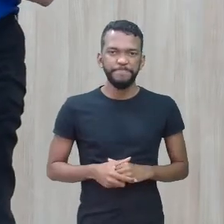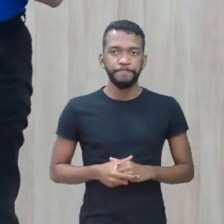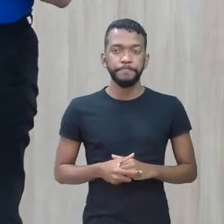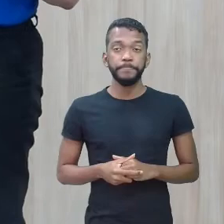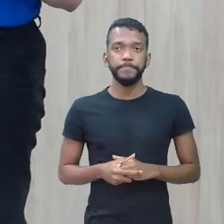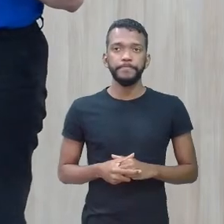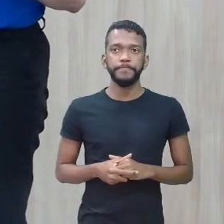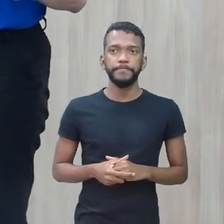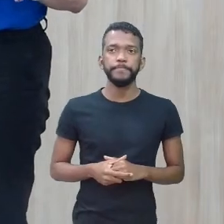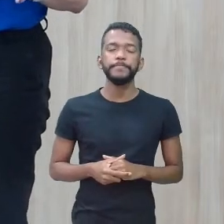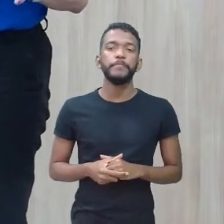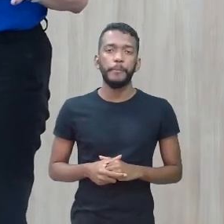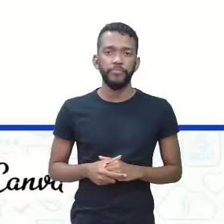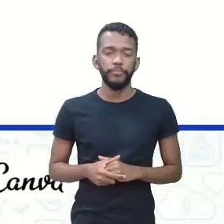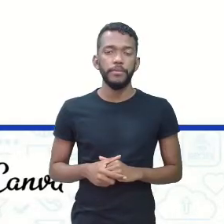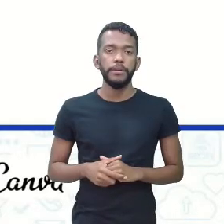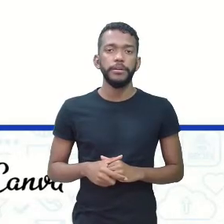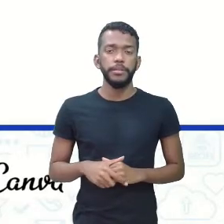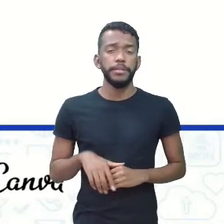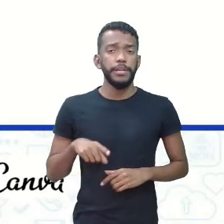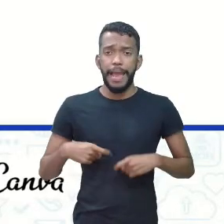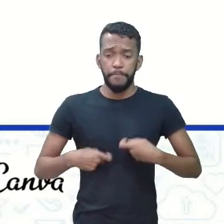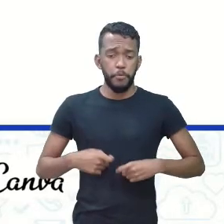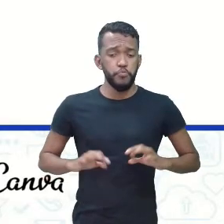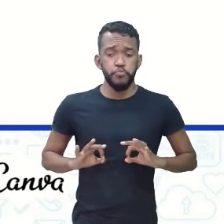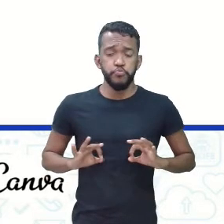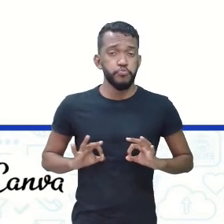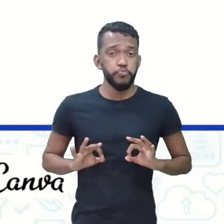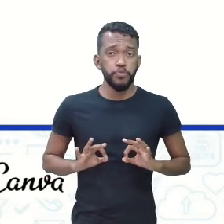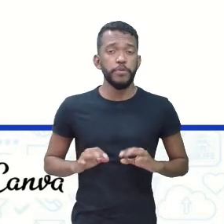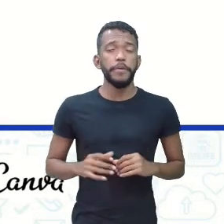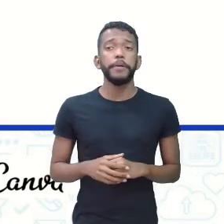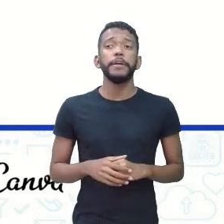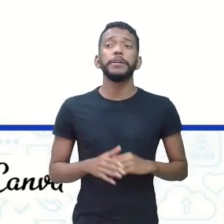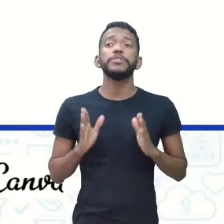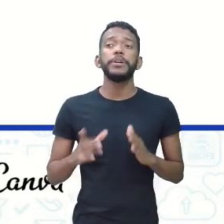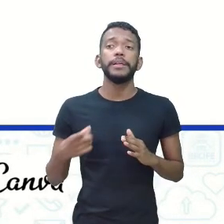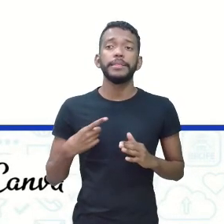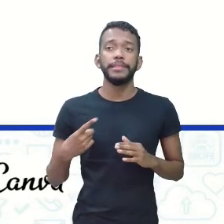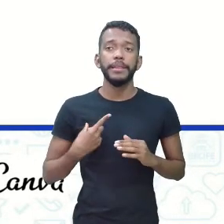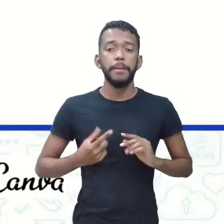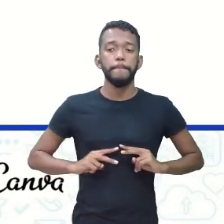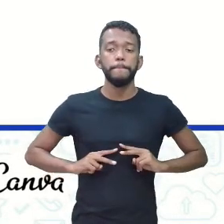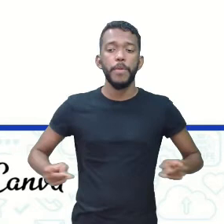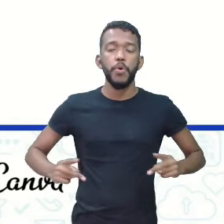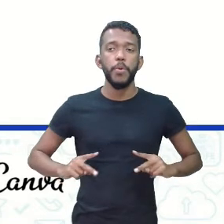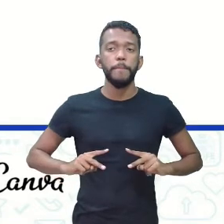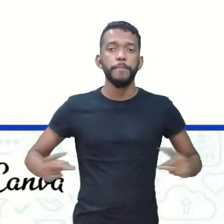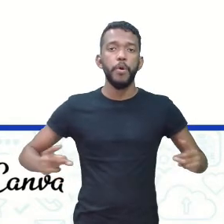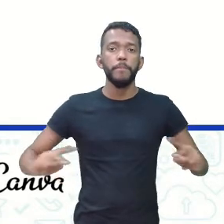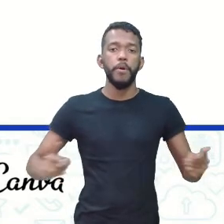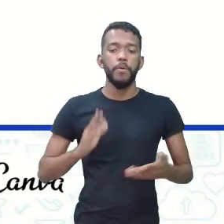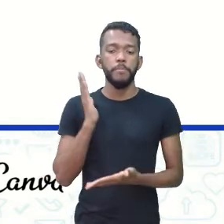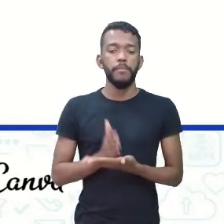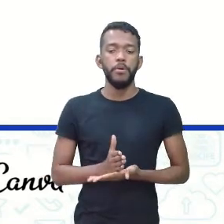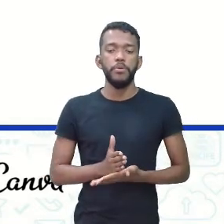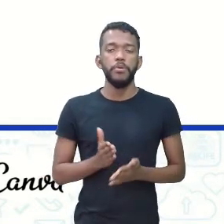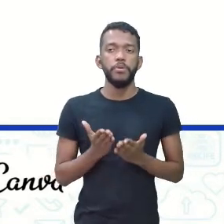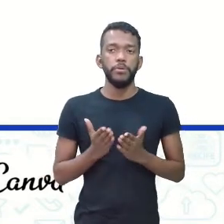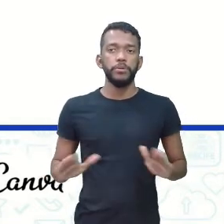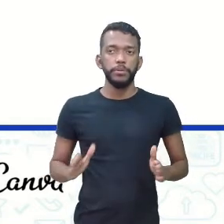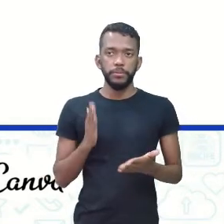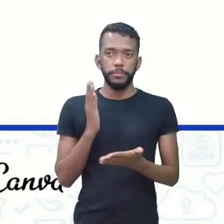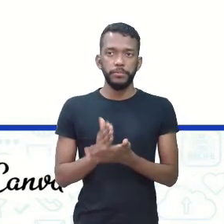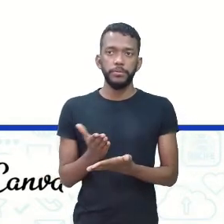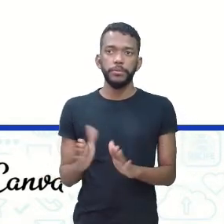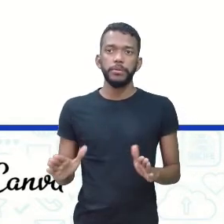Na reprodução assexuada, um indivíduo se fragmenta, parte-se ou se